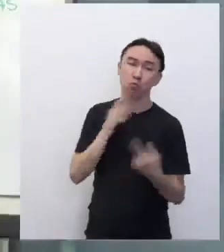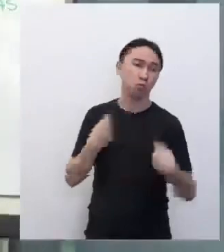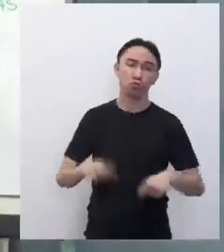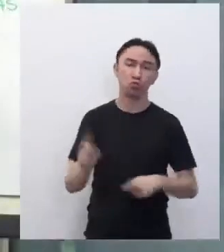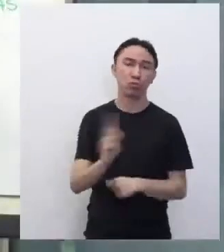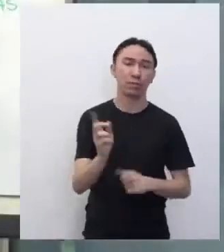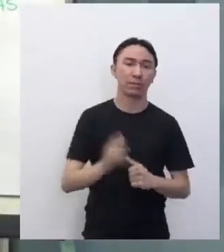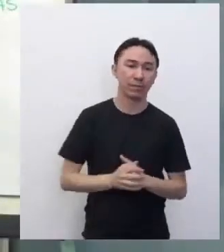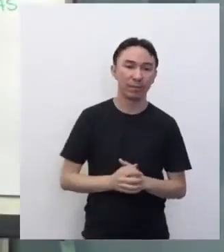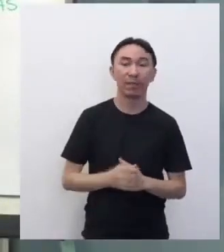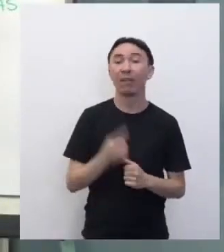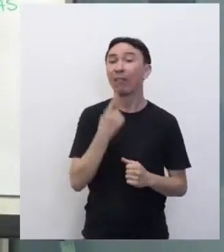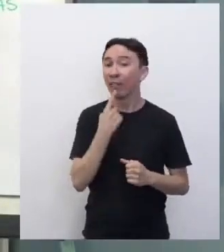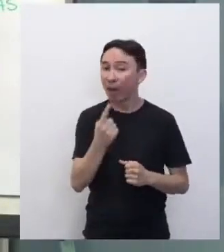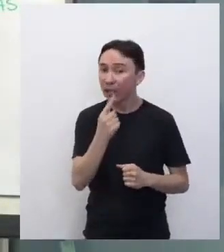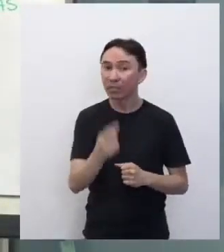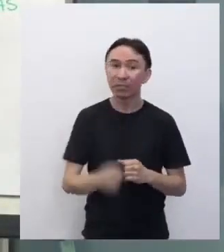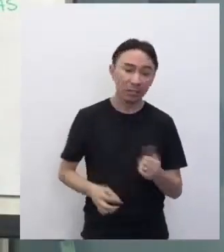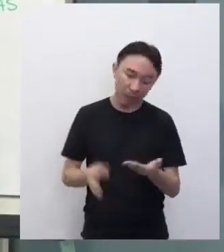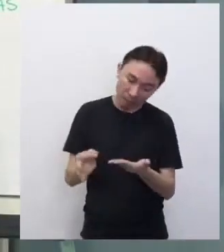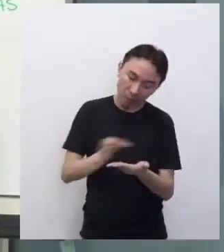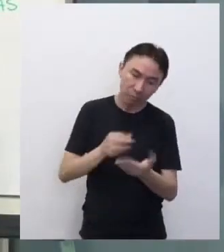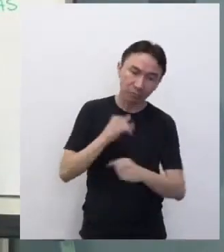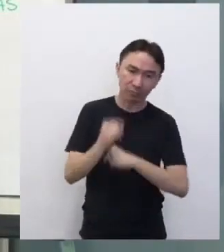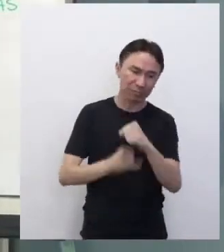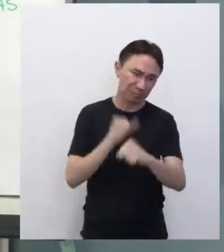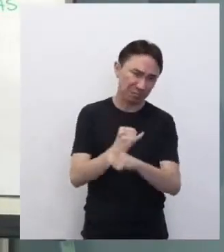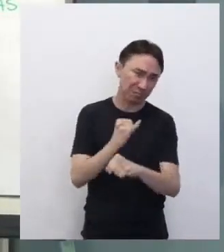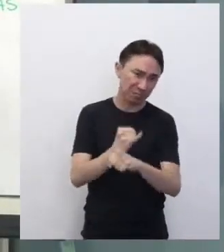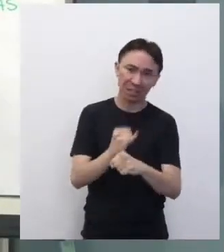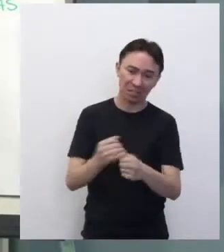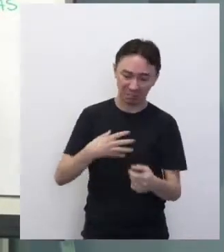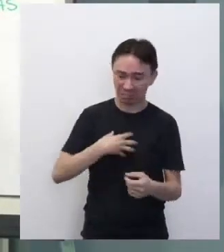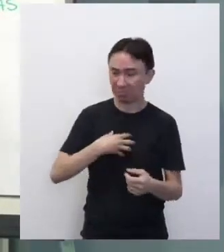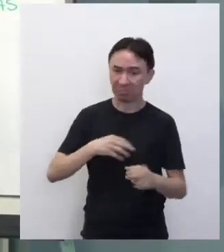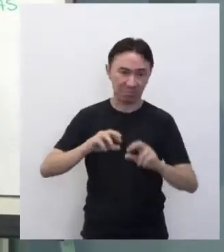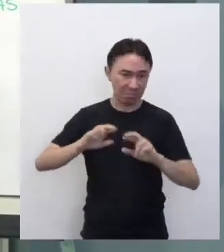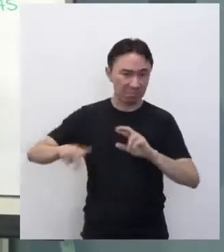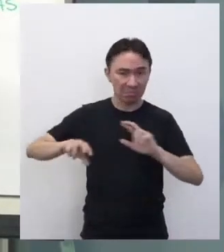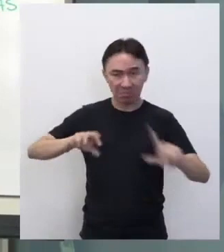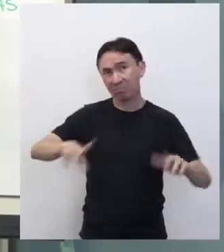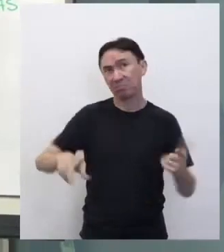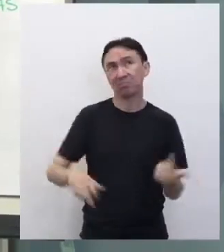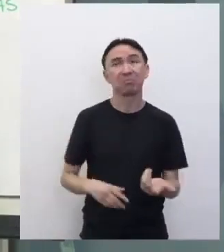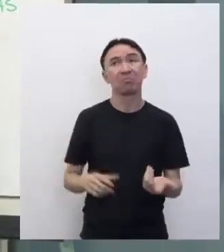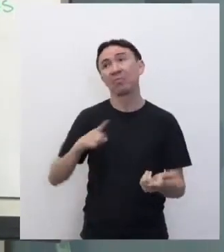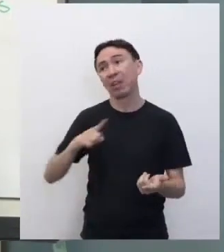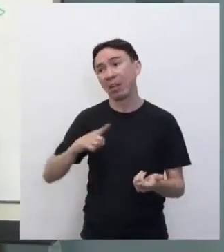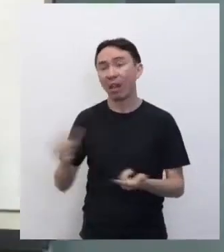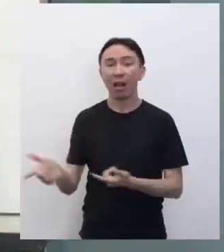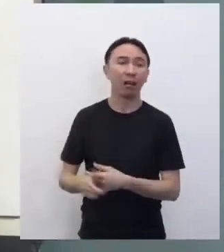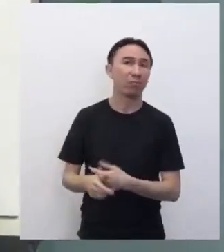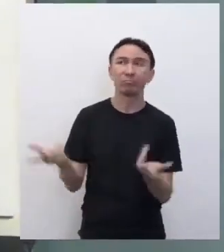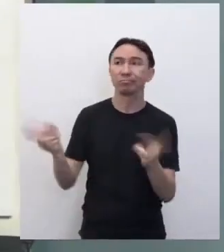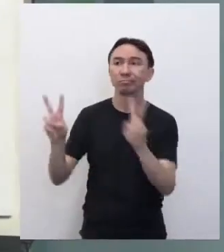web magazines, a gente também tem vários estilos. Então, a gente tem magazines sobre esportes, não é isso? Uhum. Que mais, Ed? Que mais pode ter de